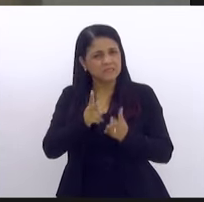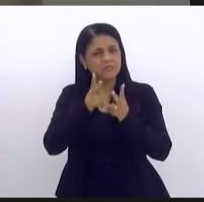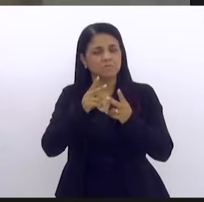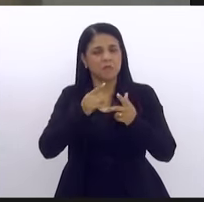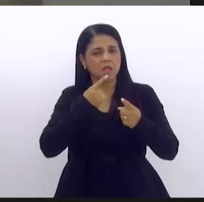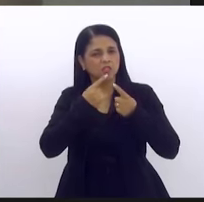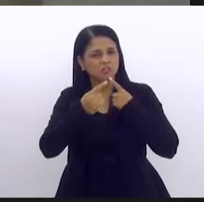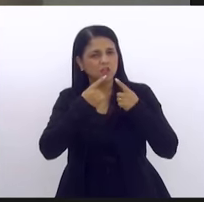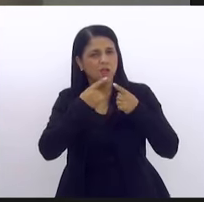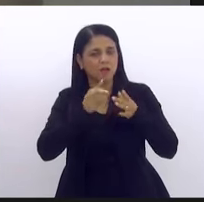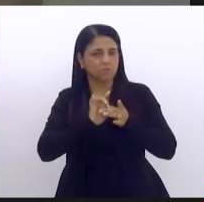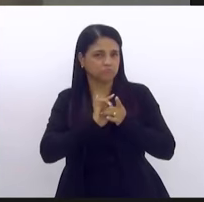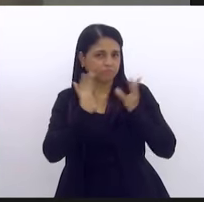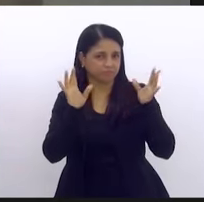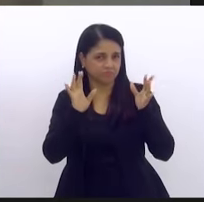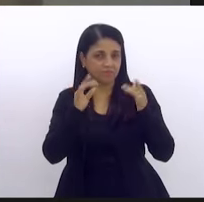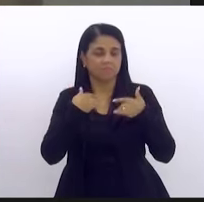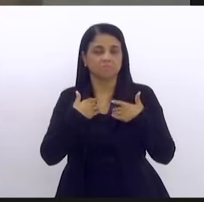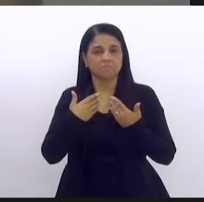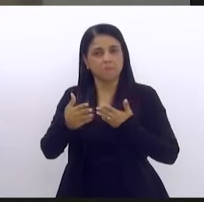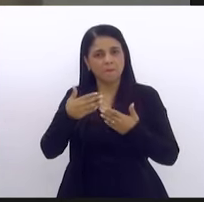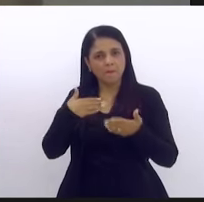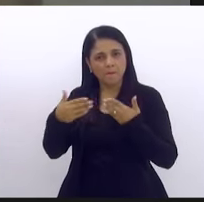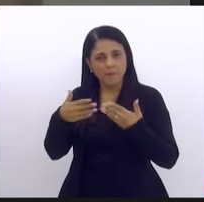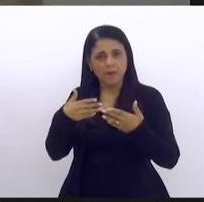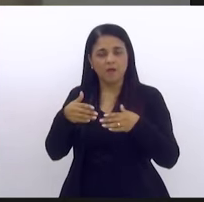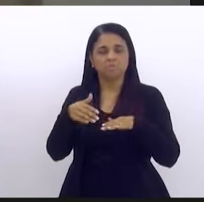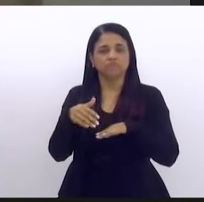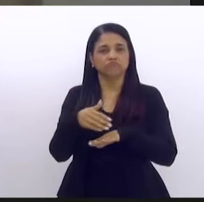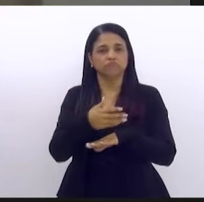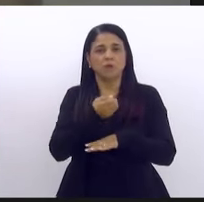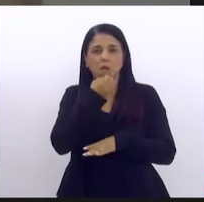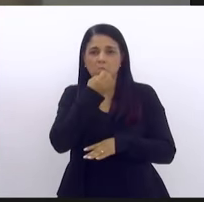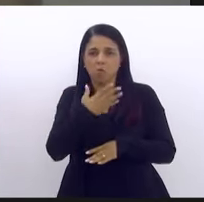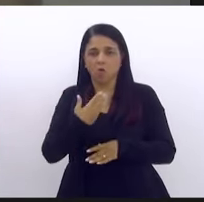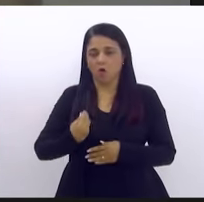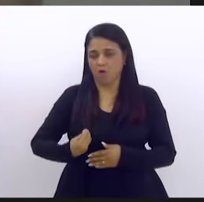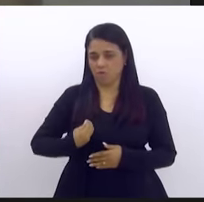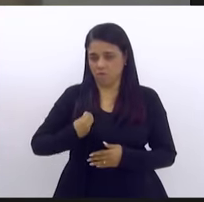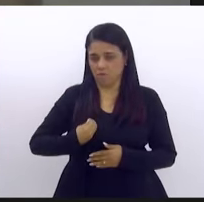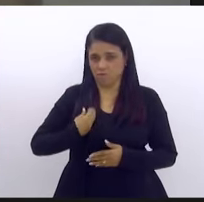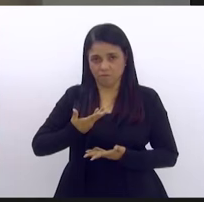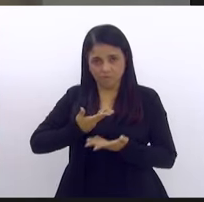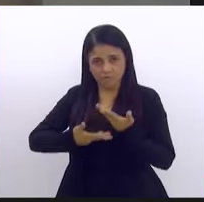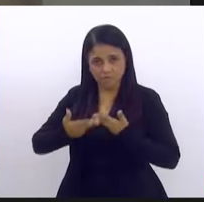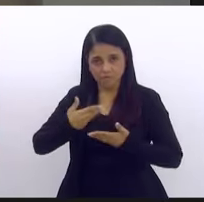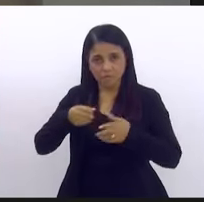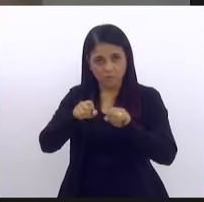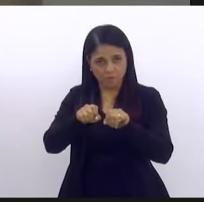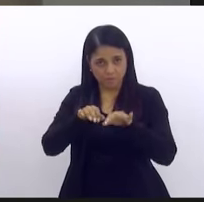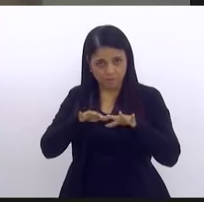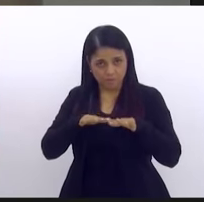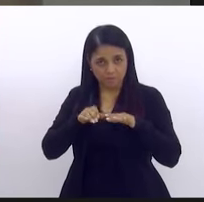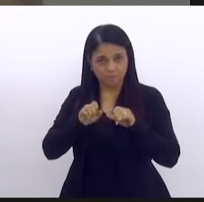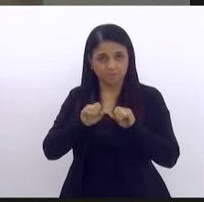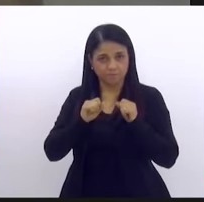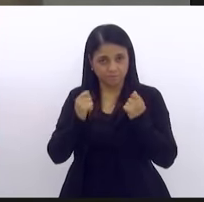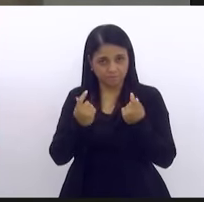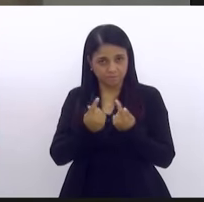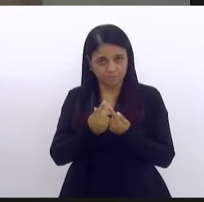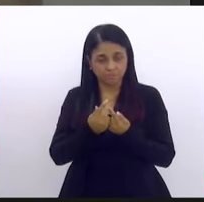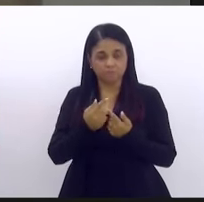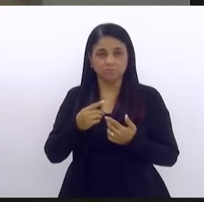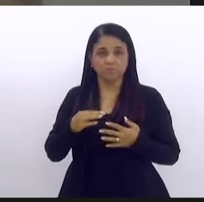diálogo e à boa convivência com o parlamento. Então, senhor presidente, tudo isso está